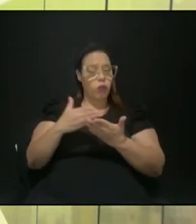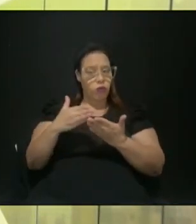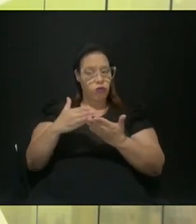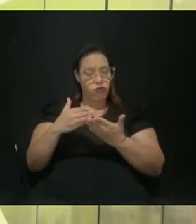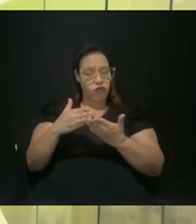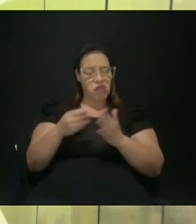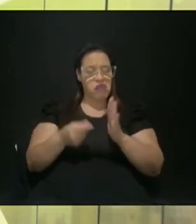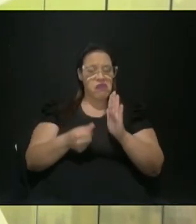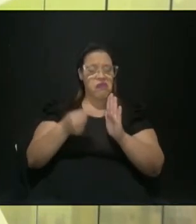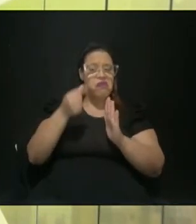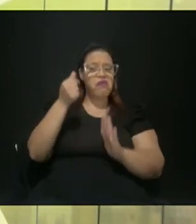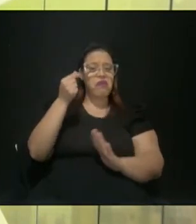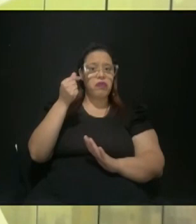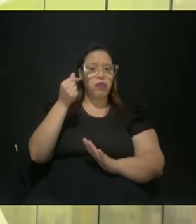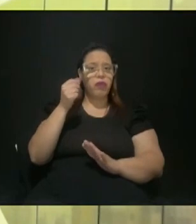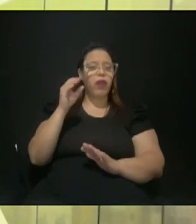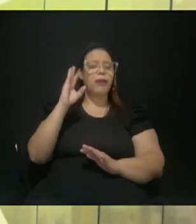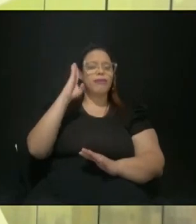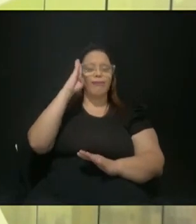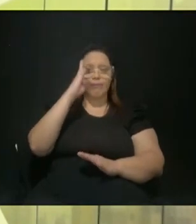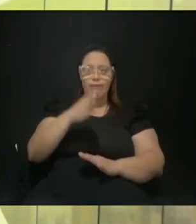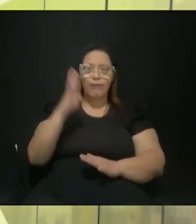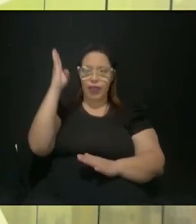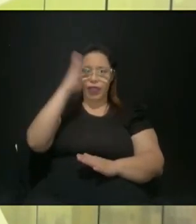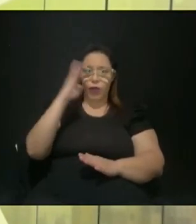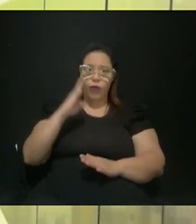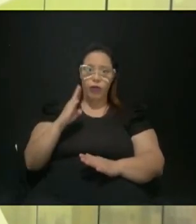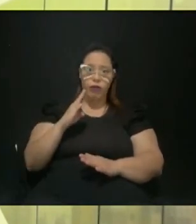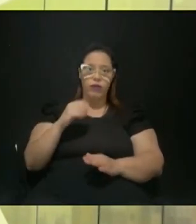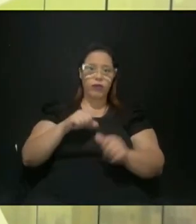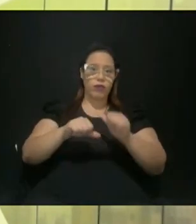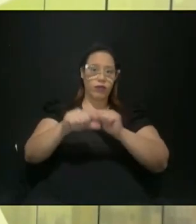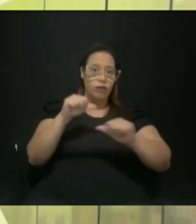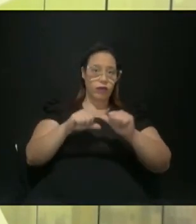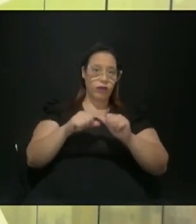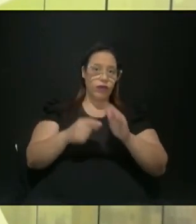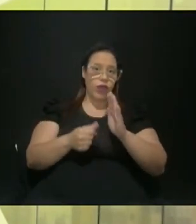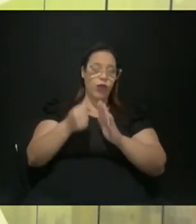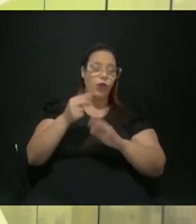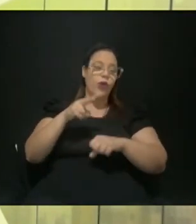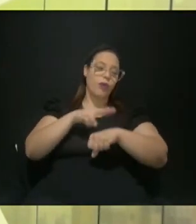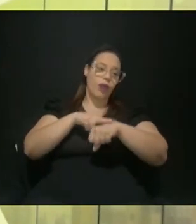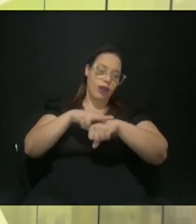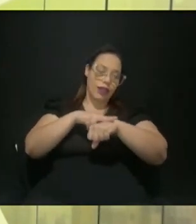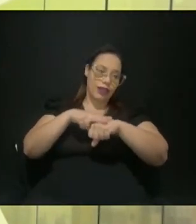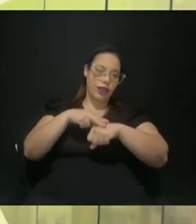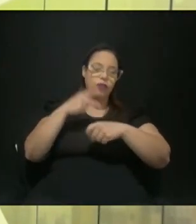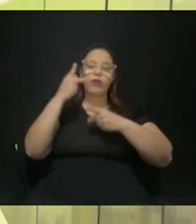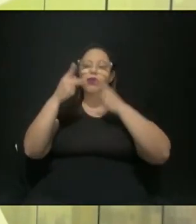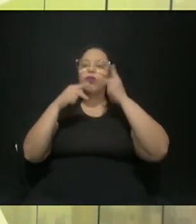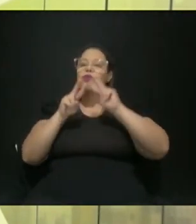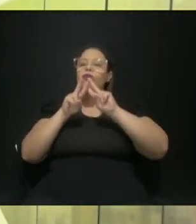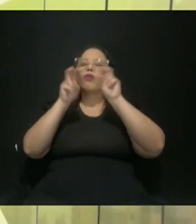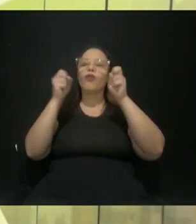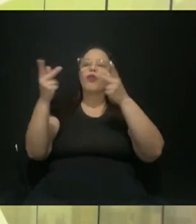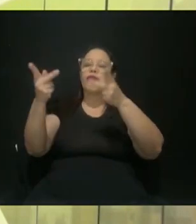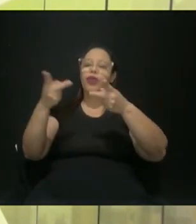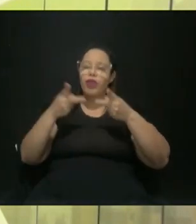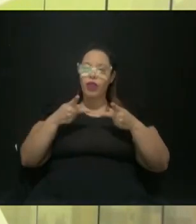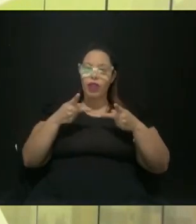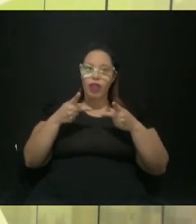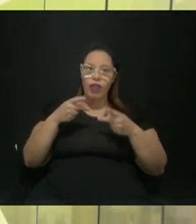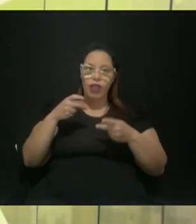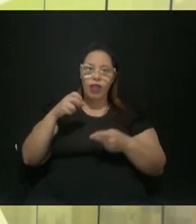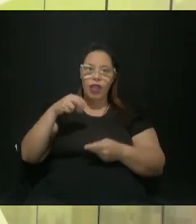e essencial para que o Brasil faça a transição para a economia verde. E para falar sobre esse assunto a gente convidou a Natiela Souza,